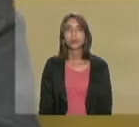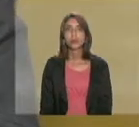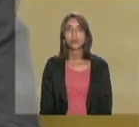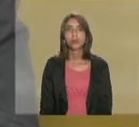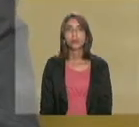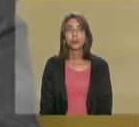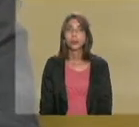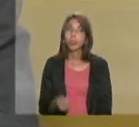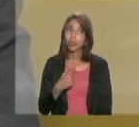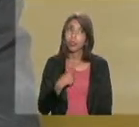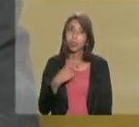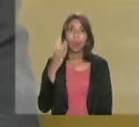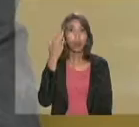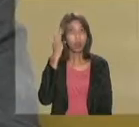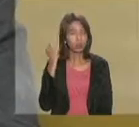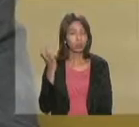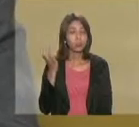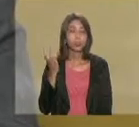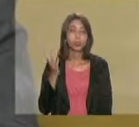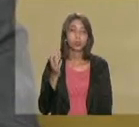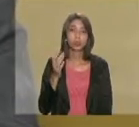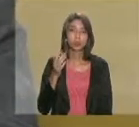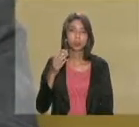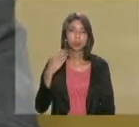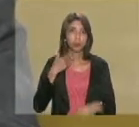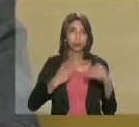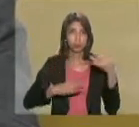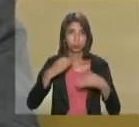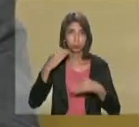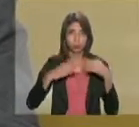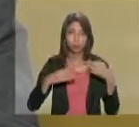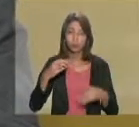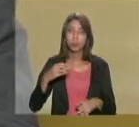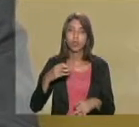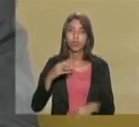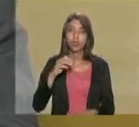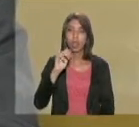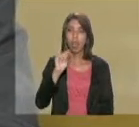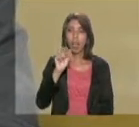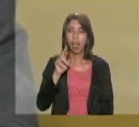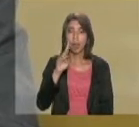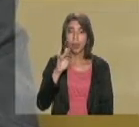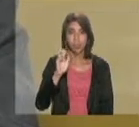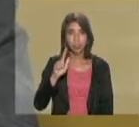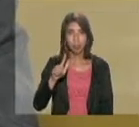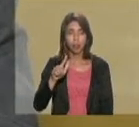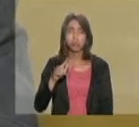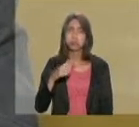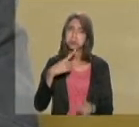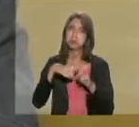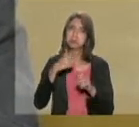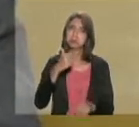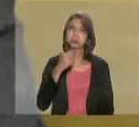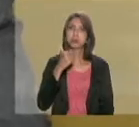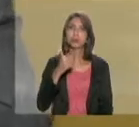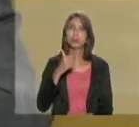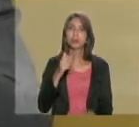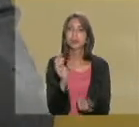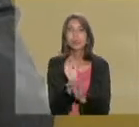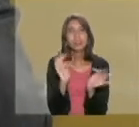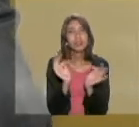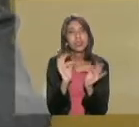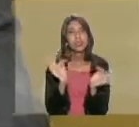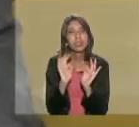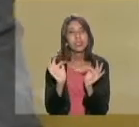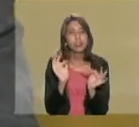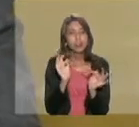só, eu acho o tribunal arbitral um tribunal muito positivo, porque simplifica